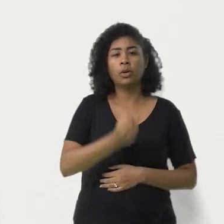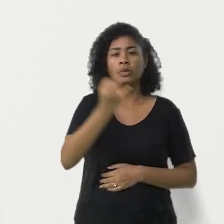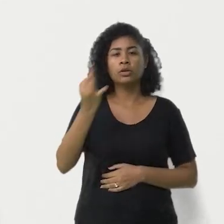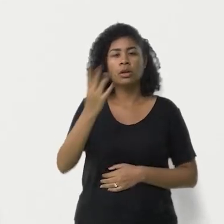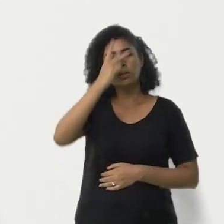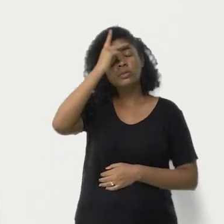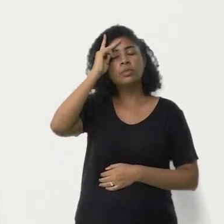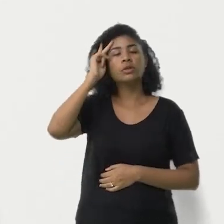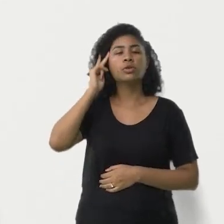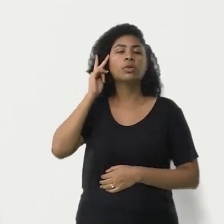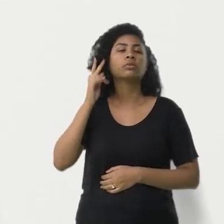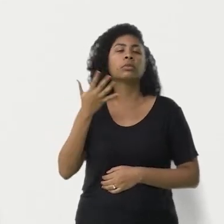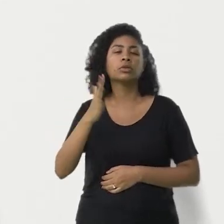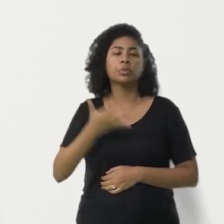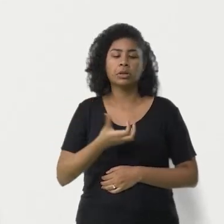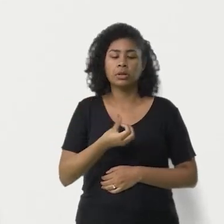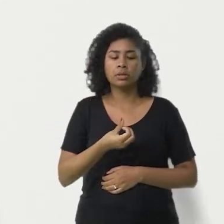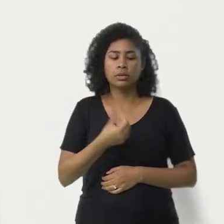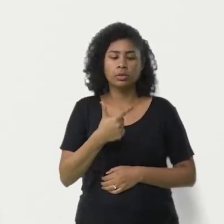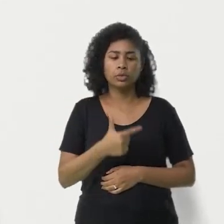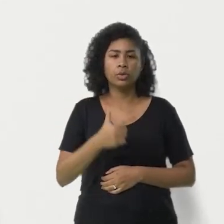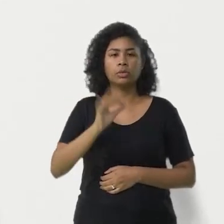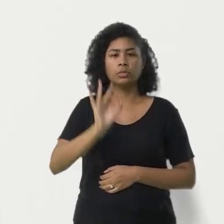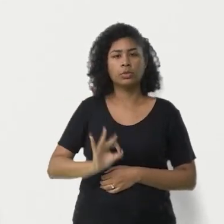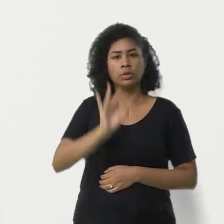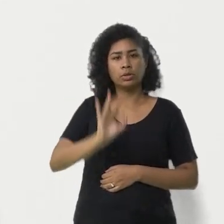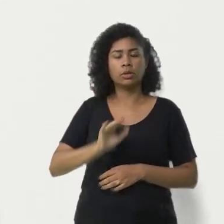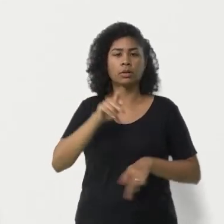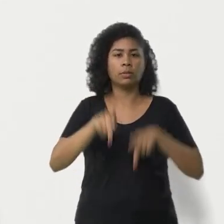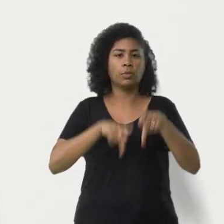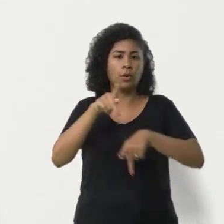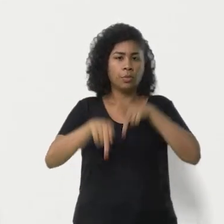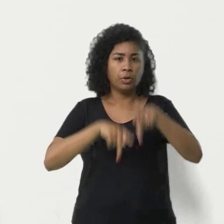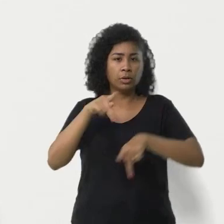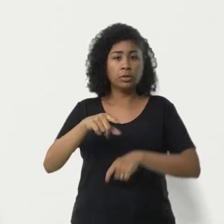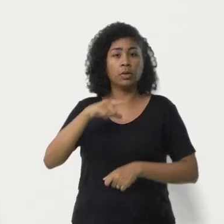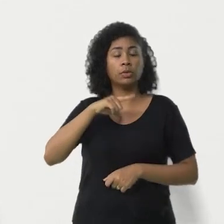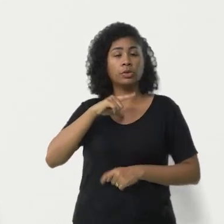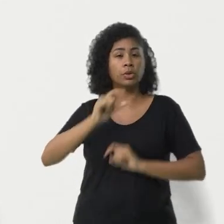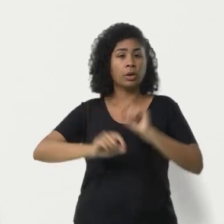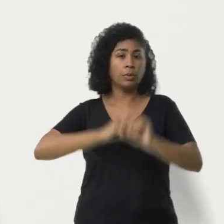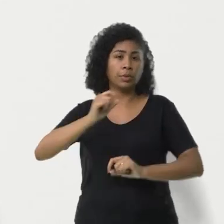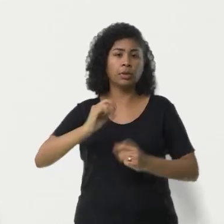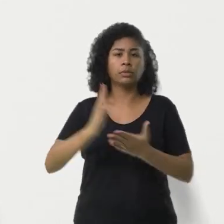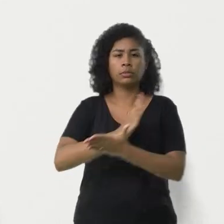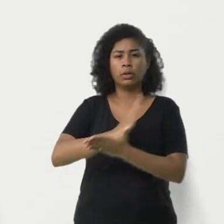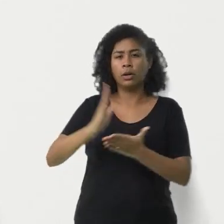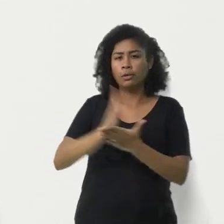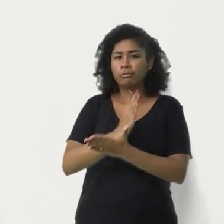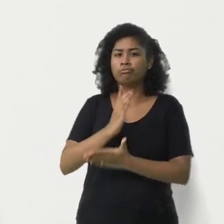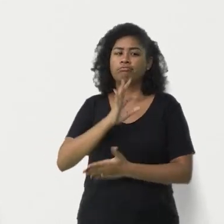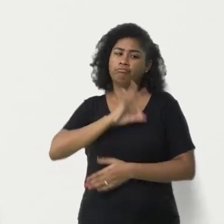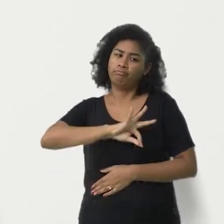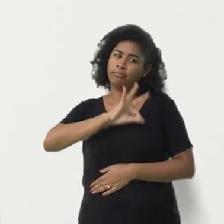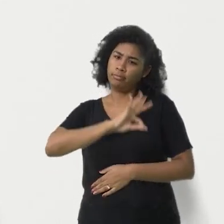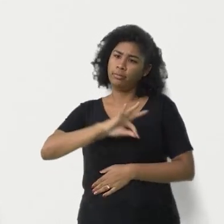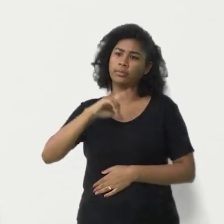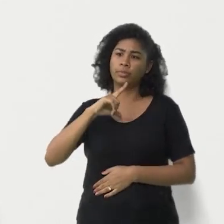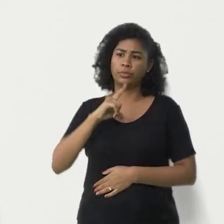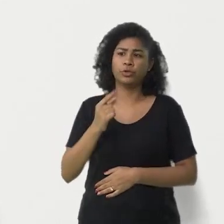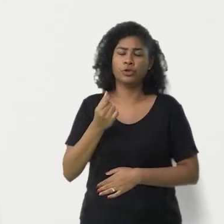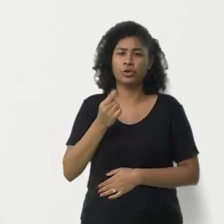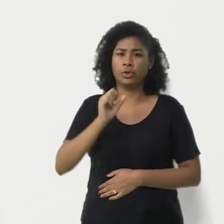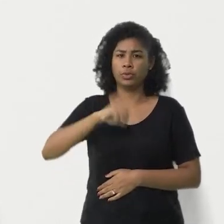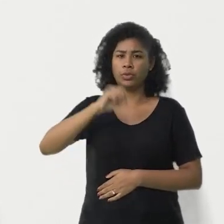pessoas, em torno aí de 62% da população, eles tinham algum tipo de rendimento, tá?